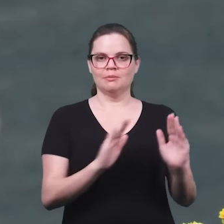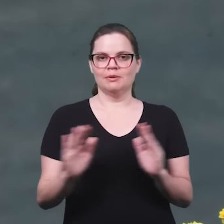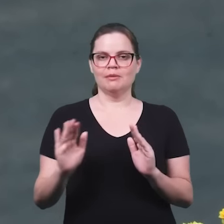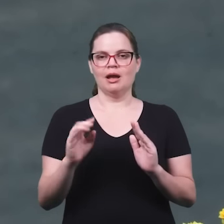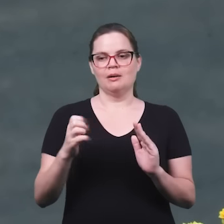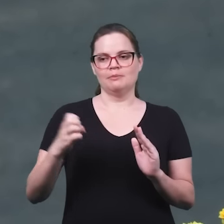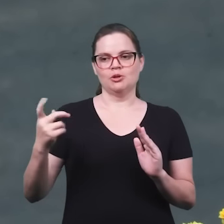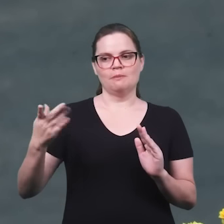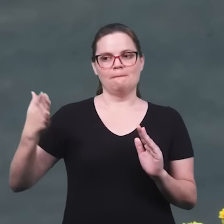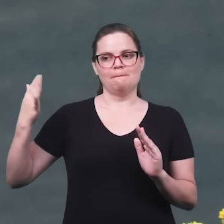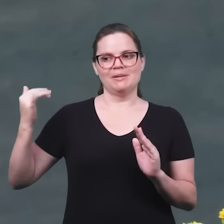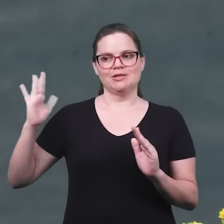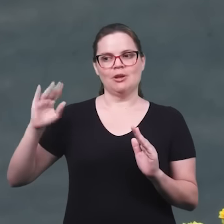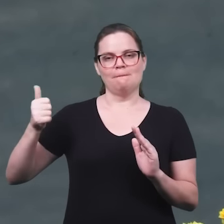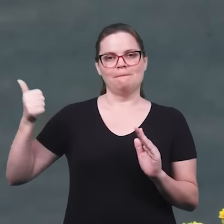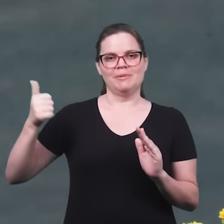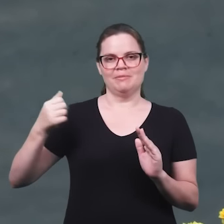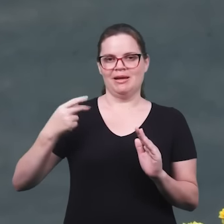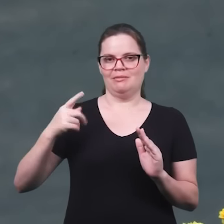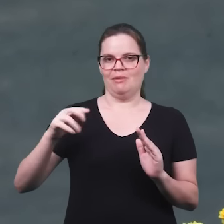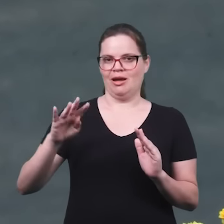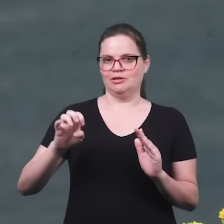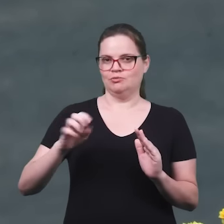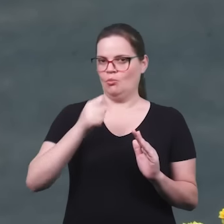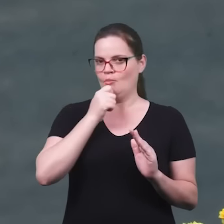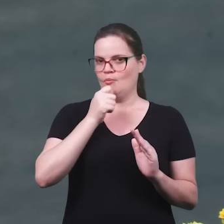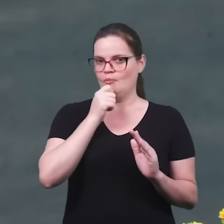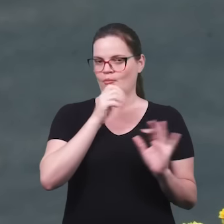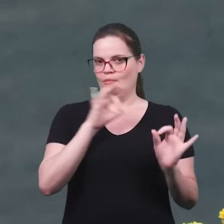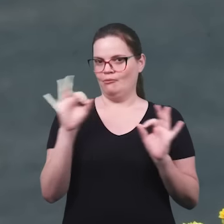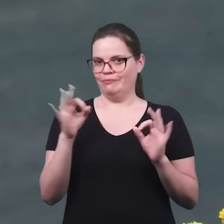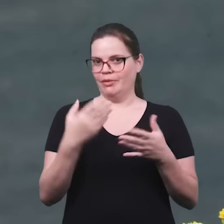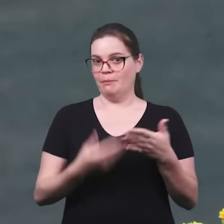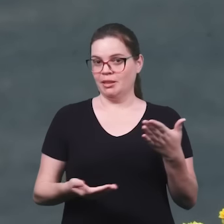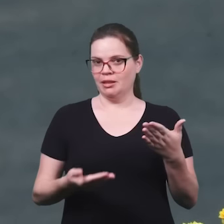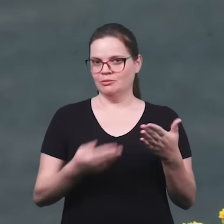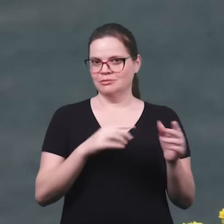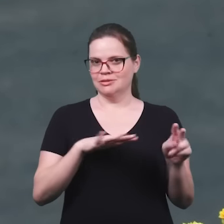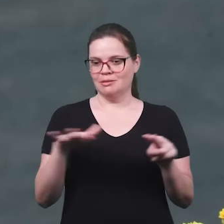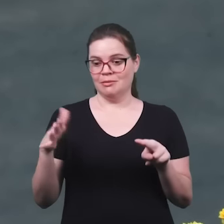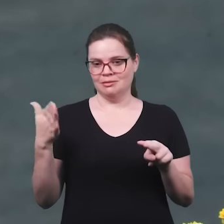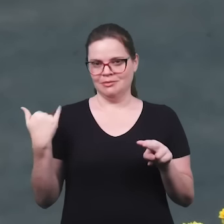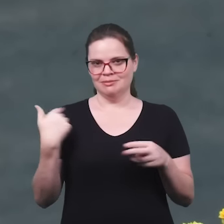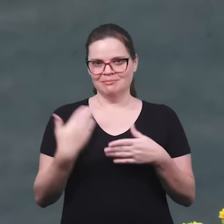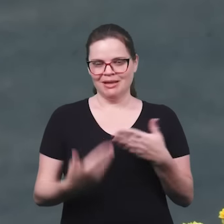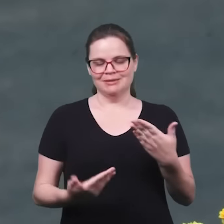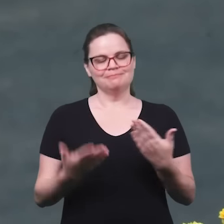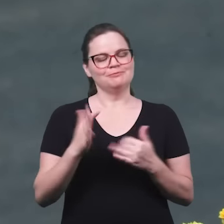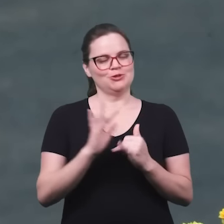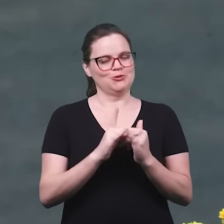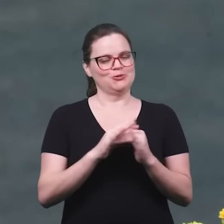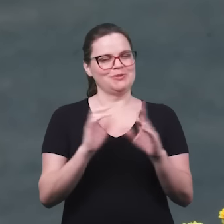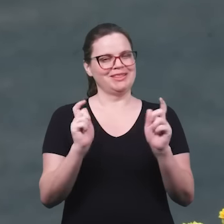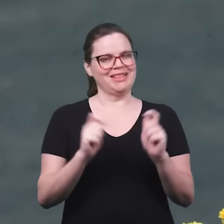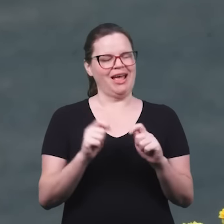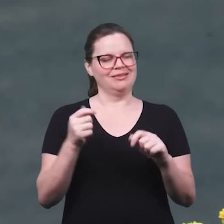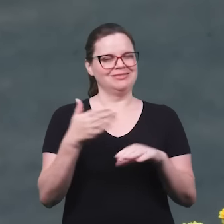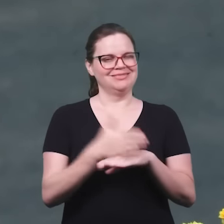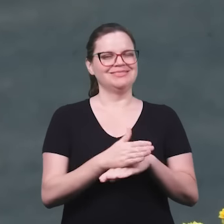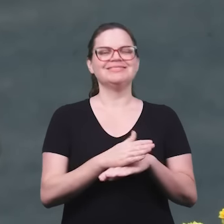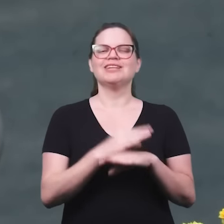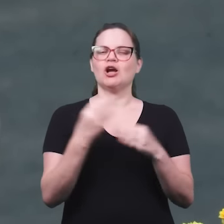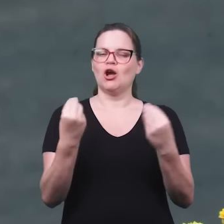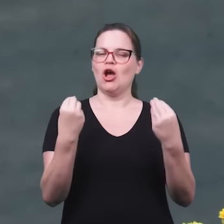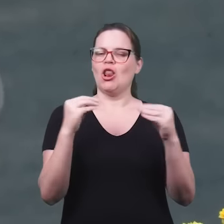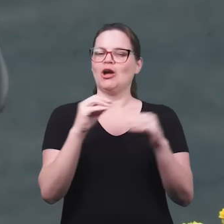do programa da semana passada. Se você não assistiu, perdeu o programa da semana passada, no YouTube você entra lá, coloca Os Dias